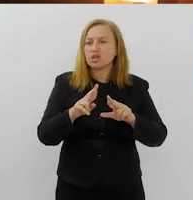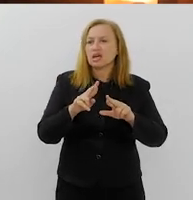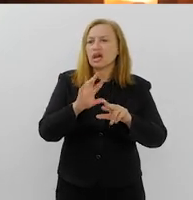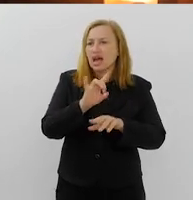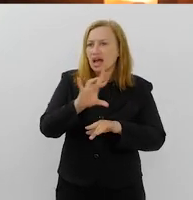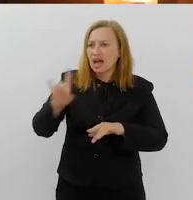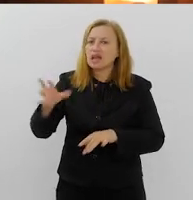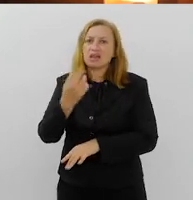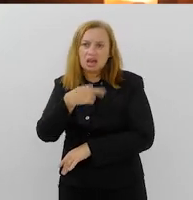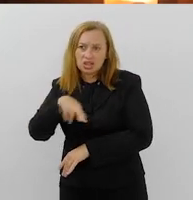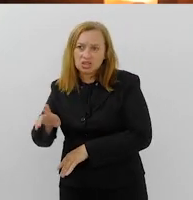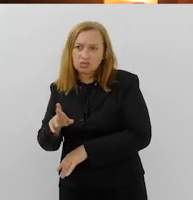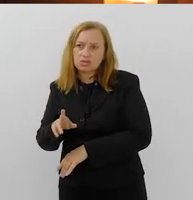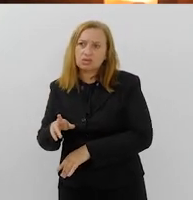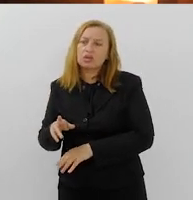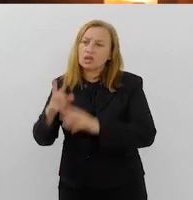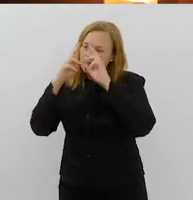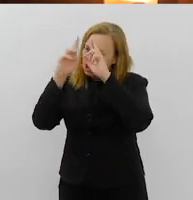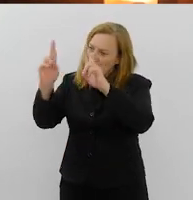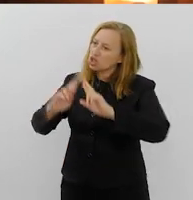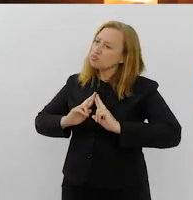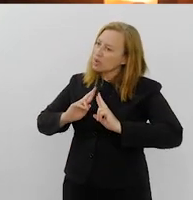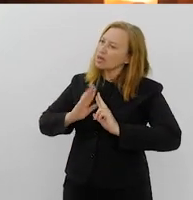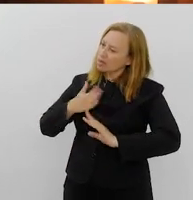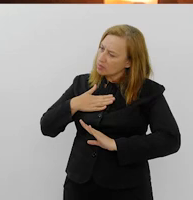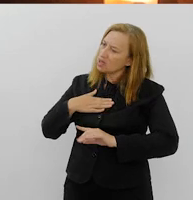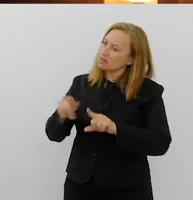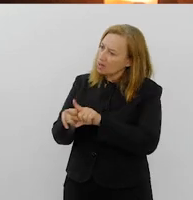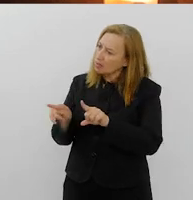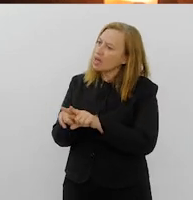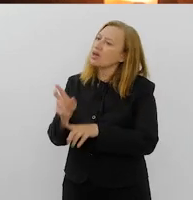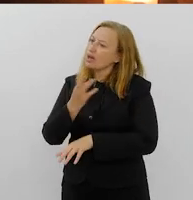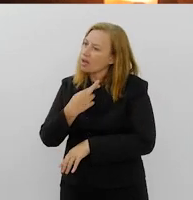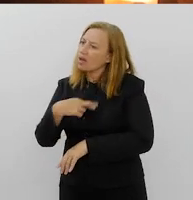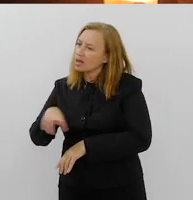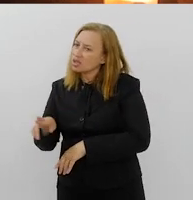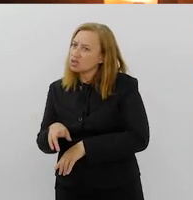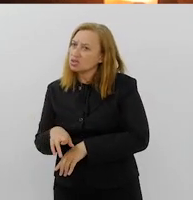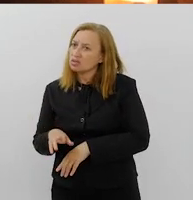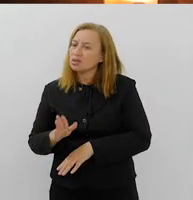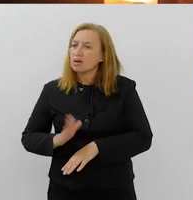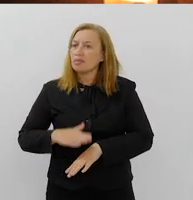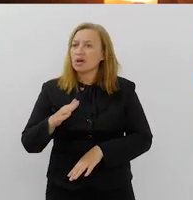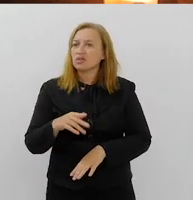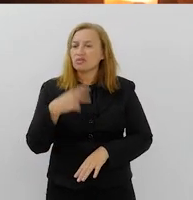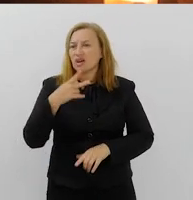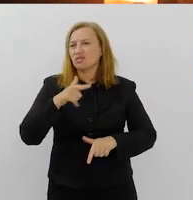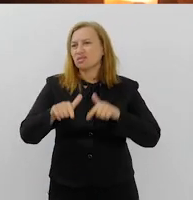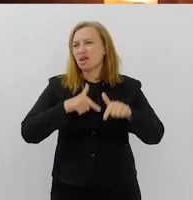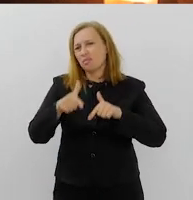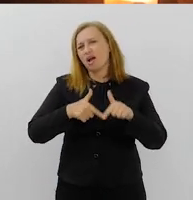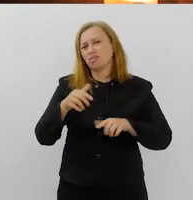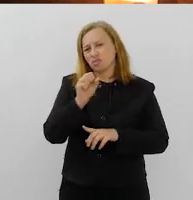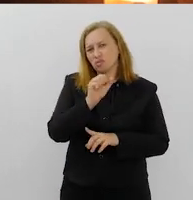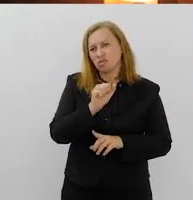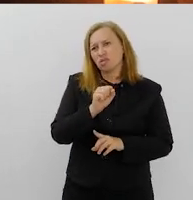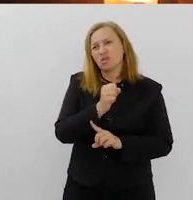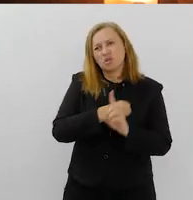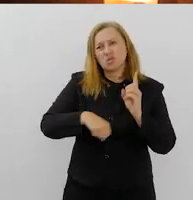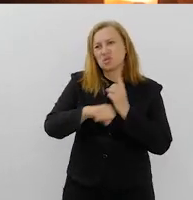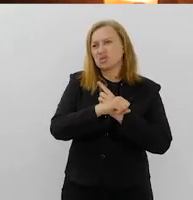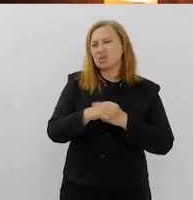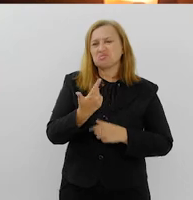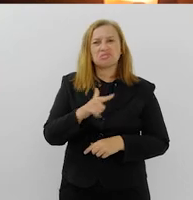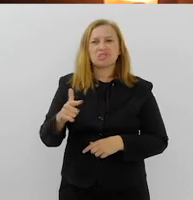as religiões e exijo respeito pela minha religião, né? E ainda mais quando se trata de um trabalho social.